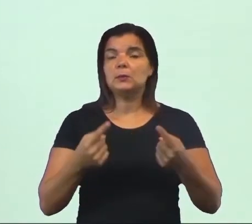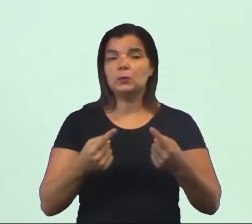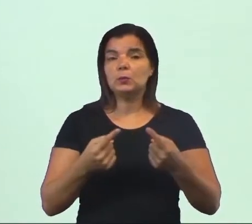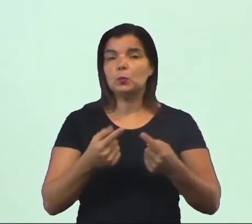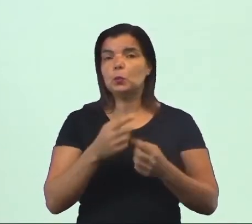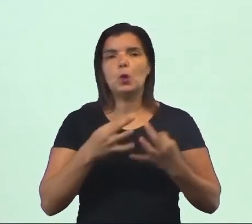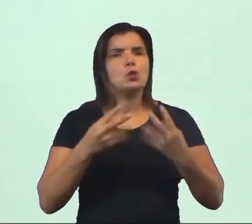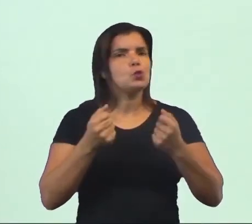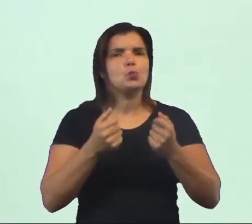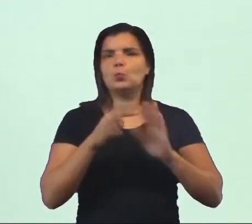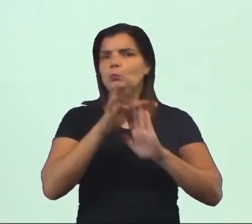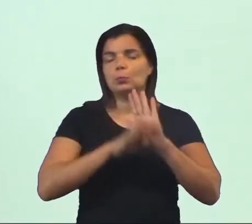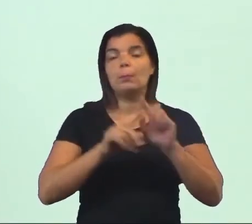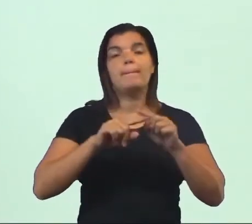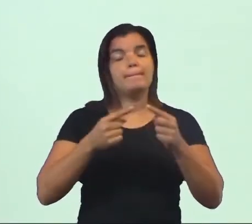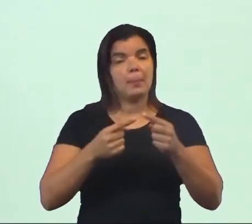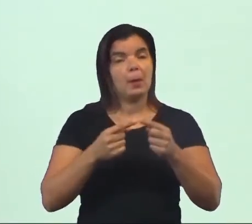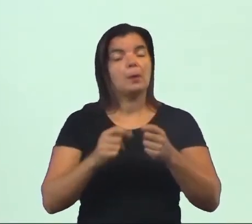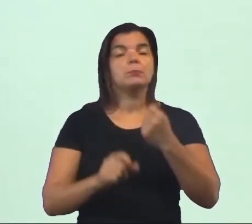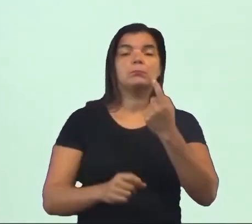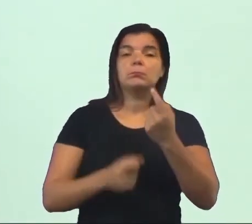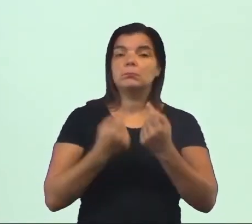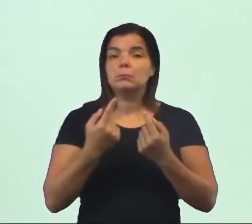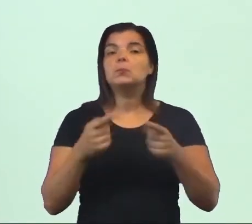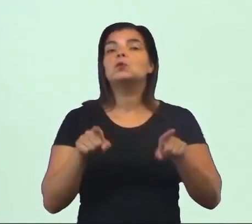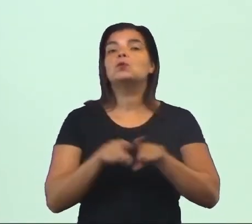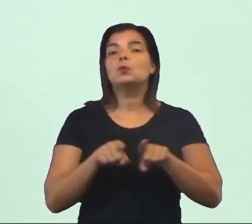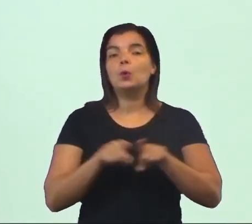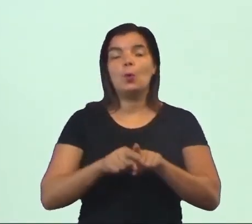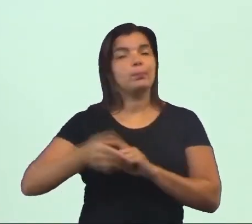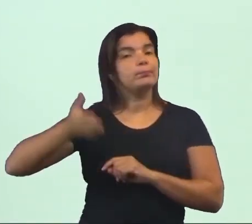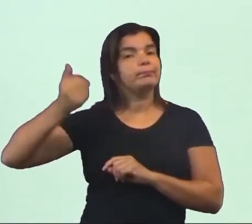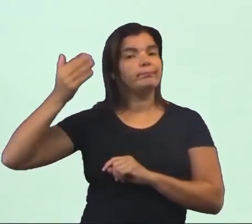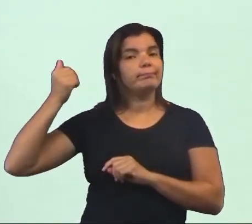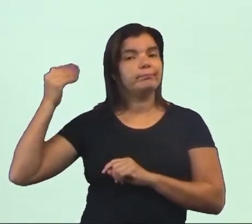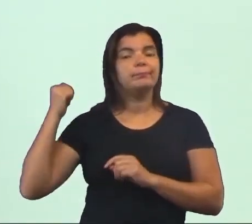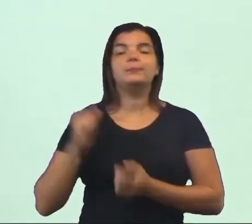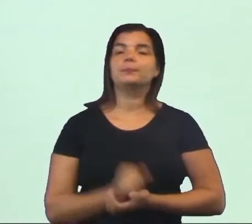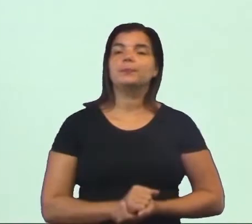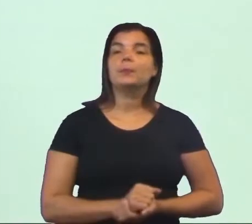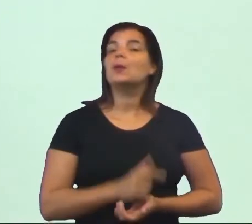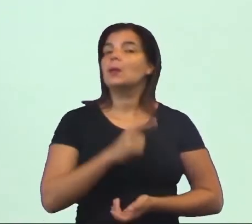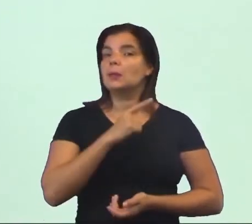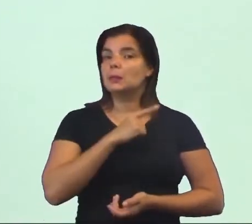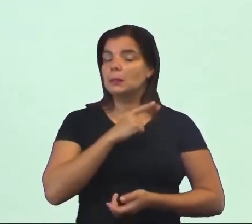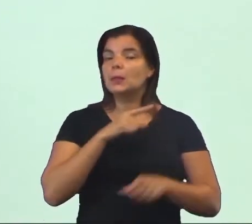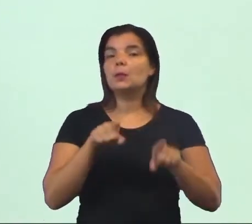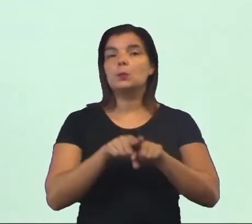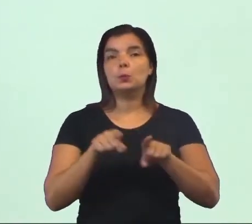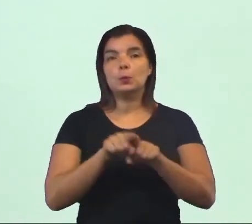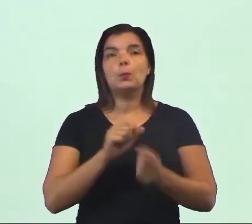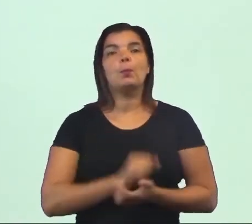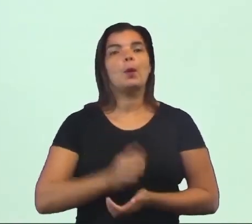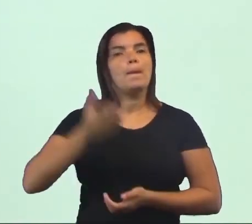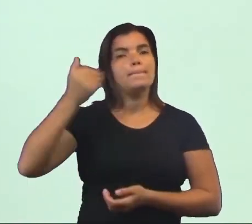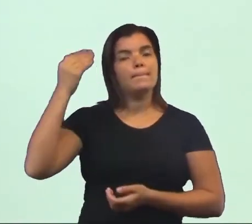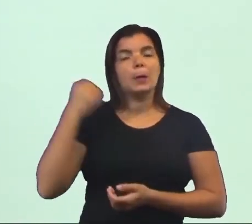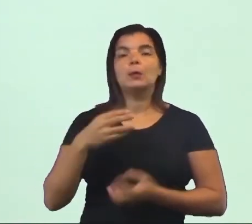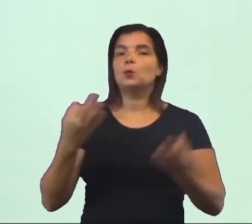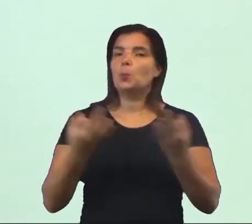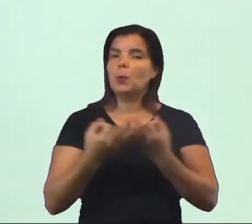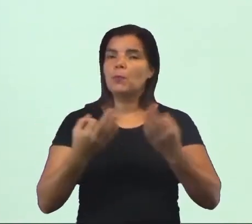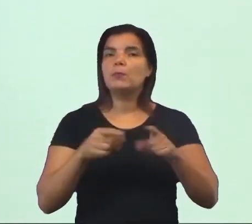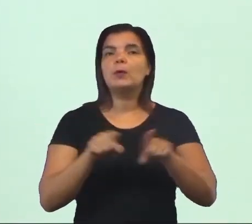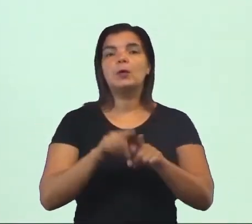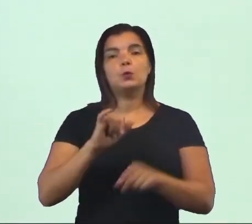não em todo o texto, mas predominantemente o passado. E nós temos o pretérito perfeito, imperfeito e mais